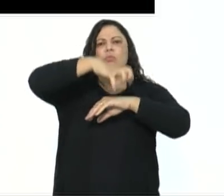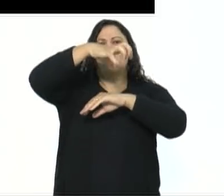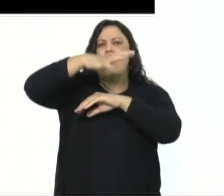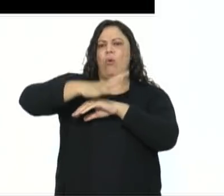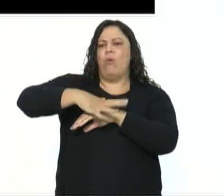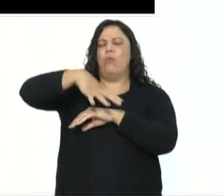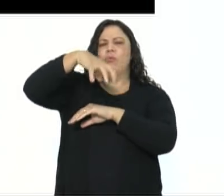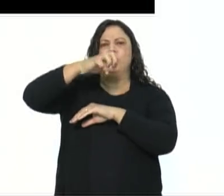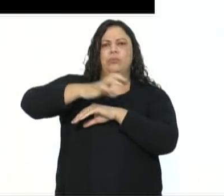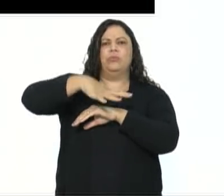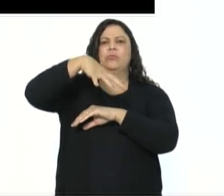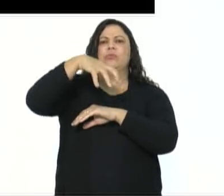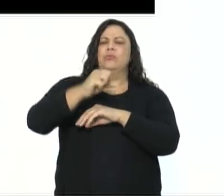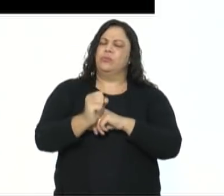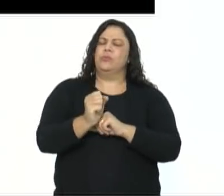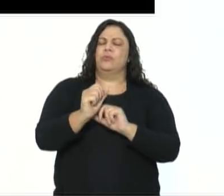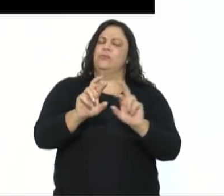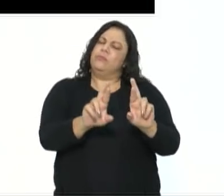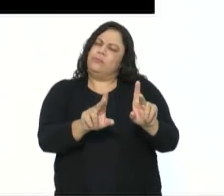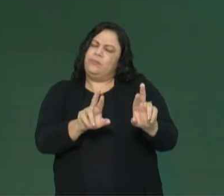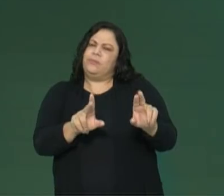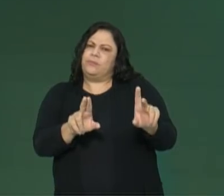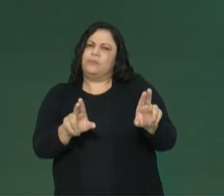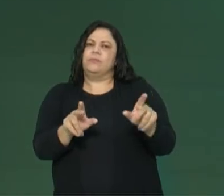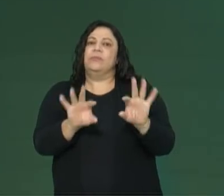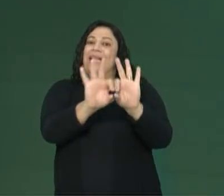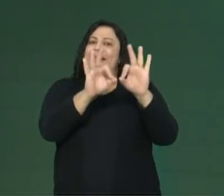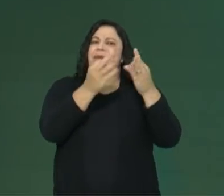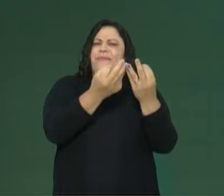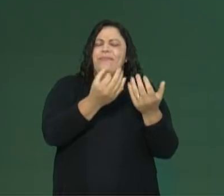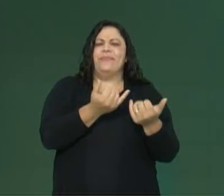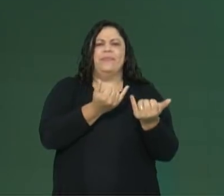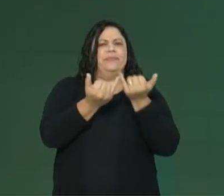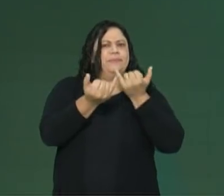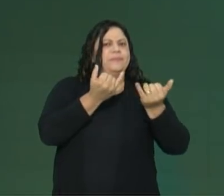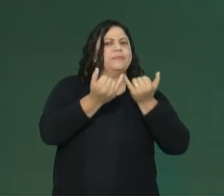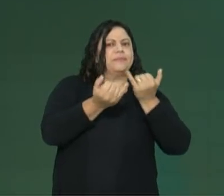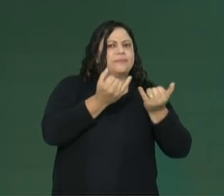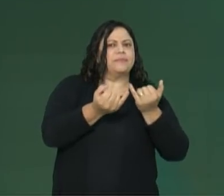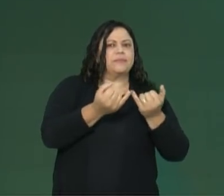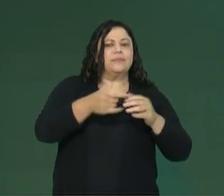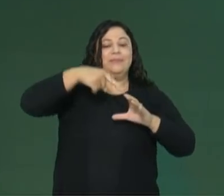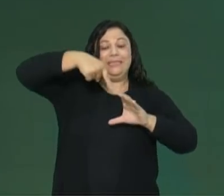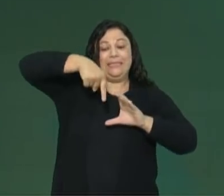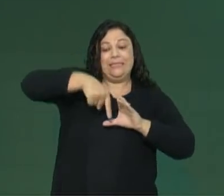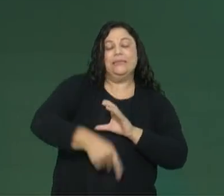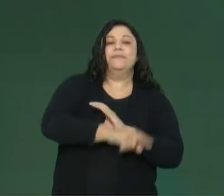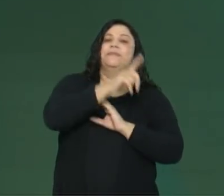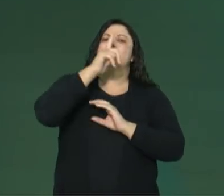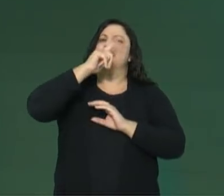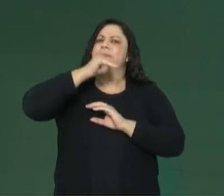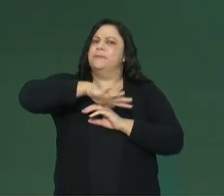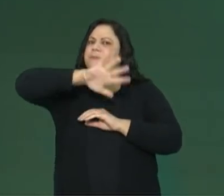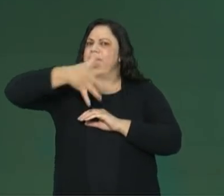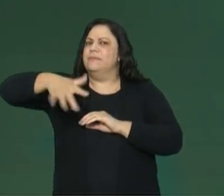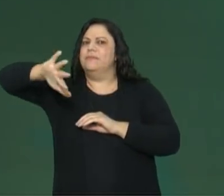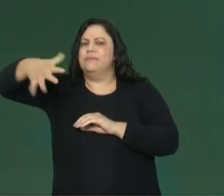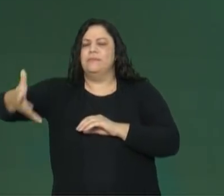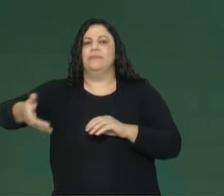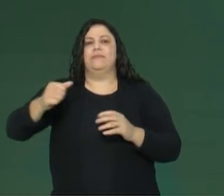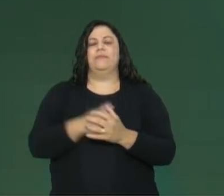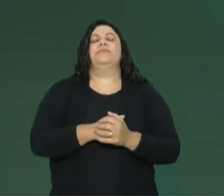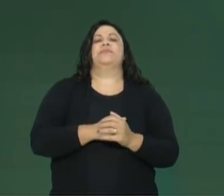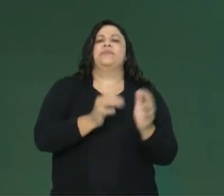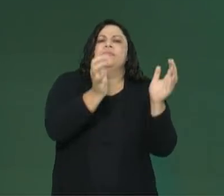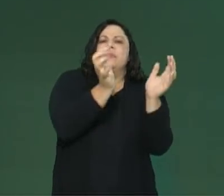que com alguns apêndices diferentes. Todos animais de profundeza extrema. O que eu chamo de profundeza extrema? Eu não, né?